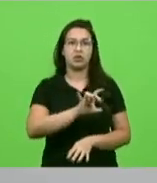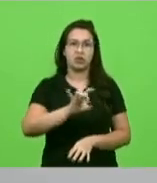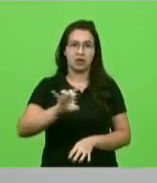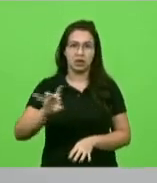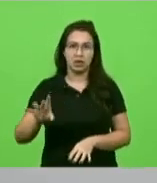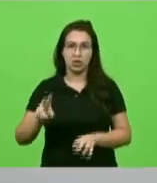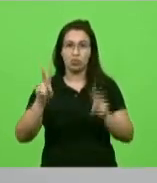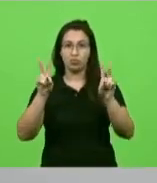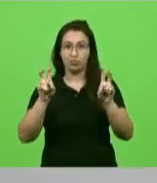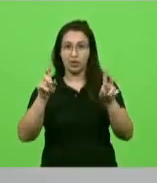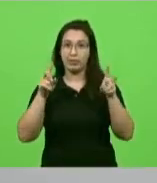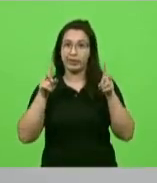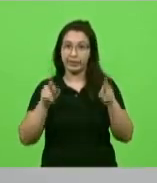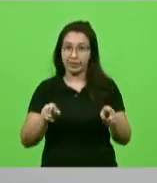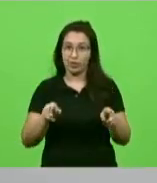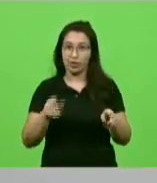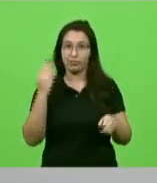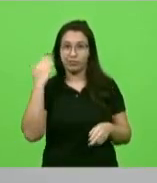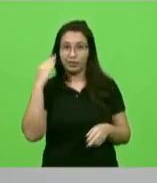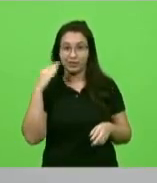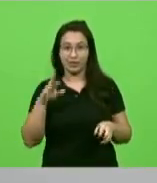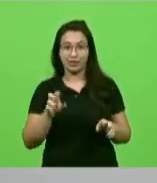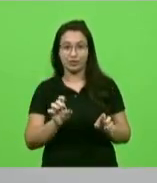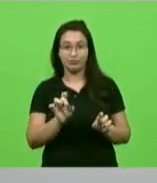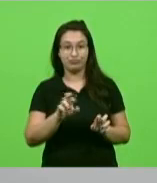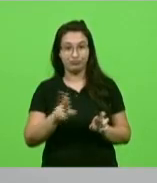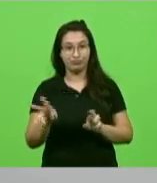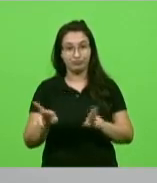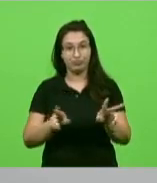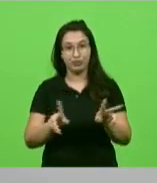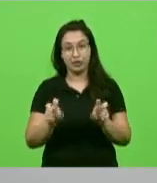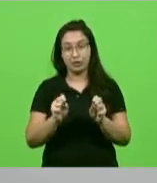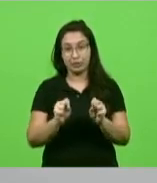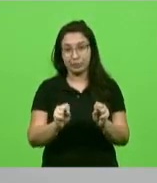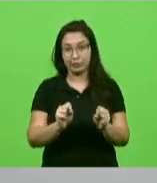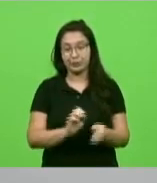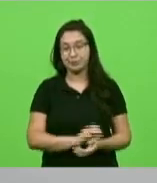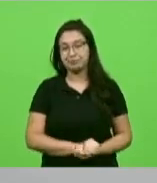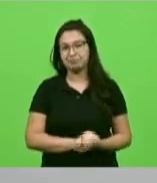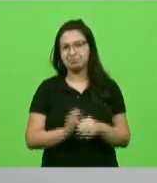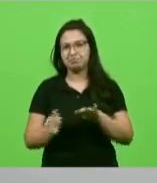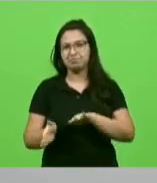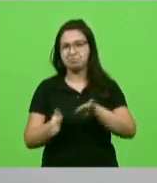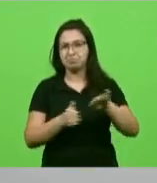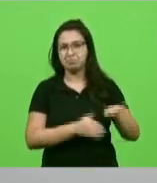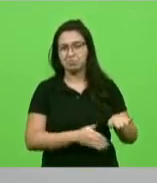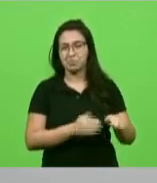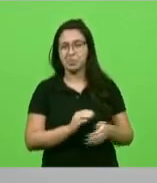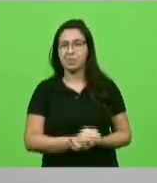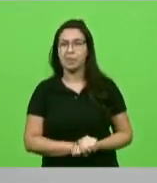mesmos fatos trazidos. O segundo momento, senhor presidente, ainda